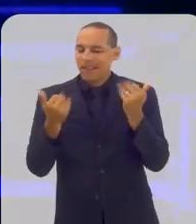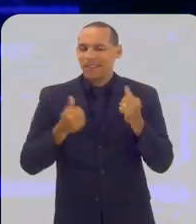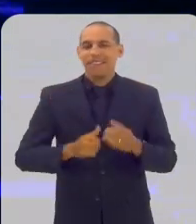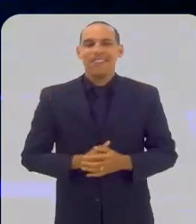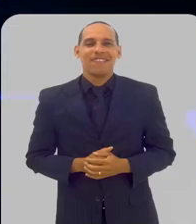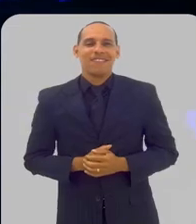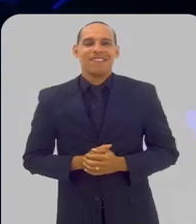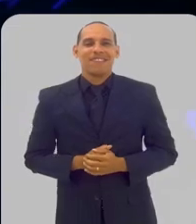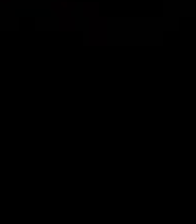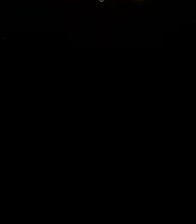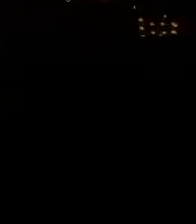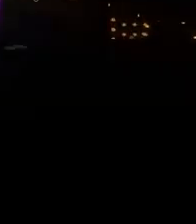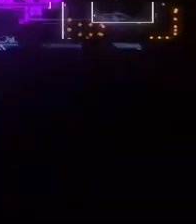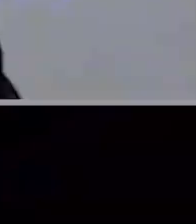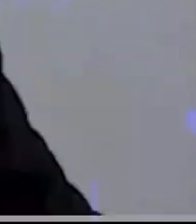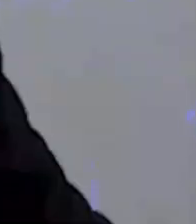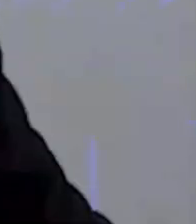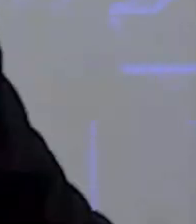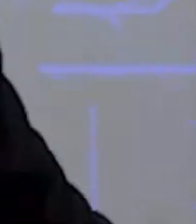empreender vem comigo